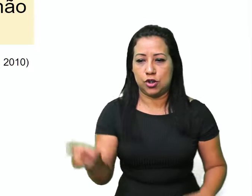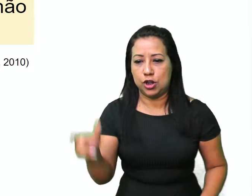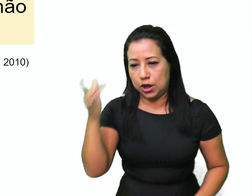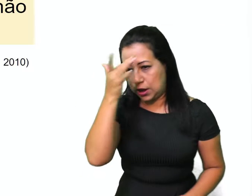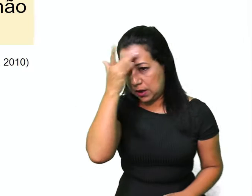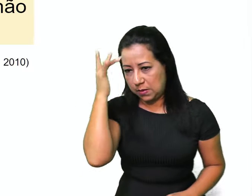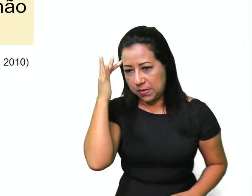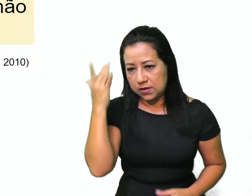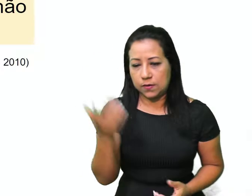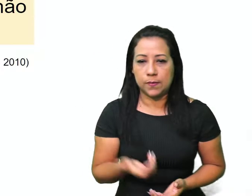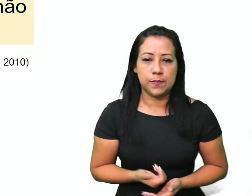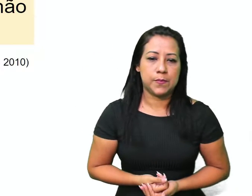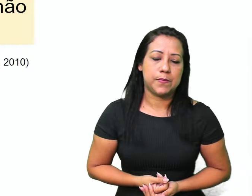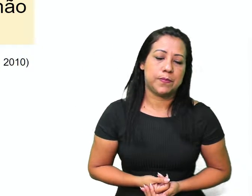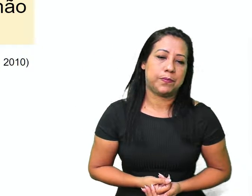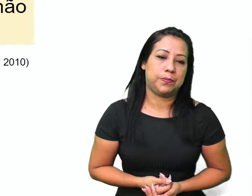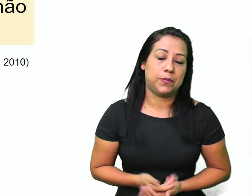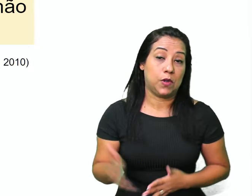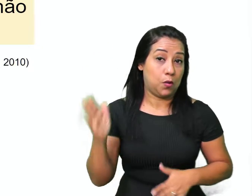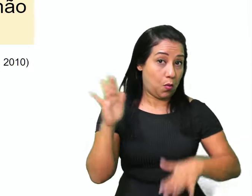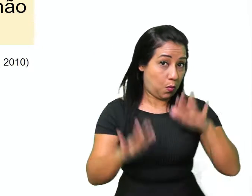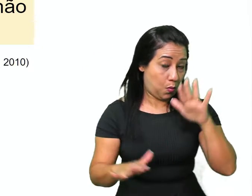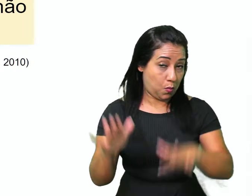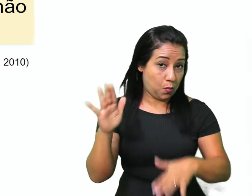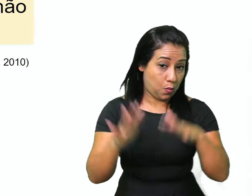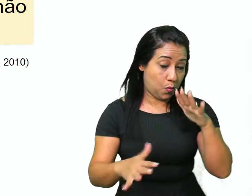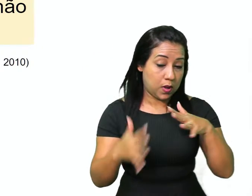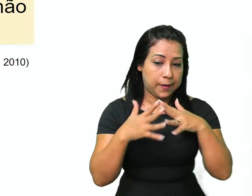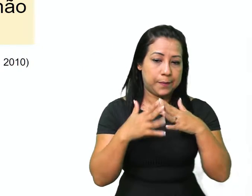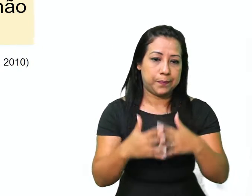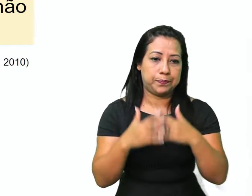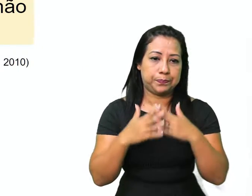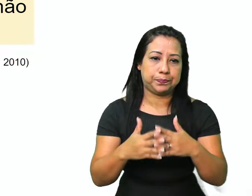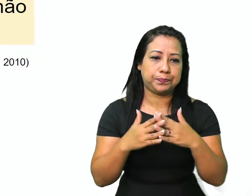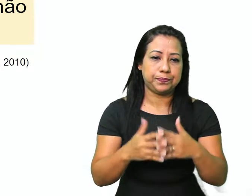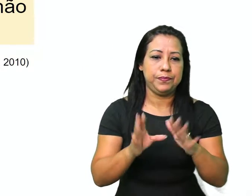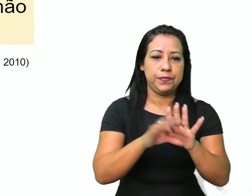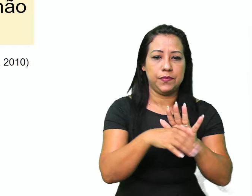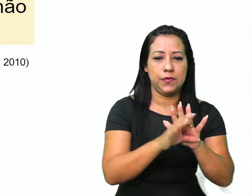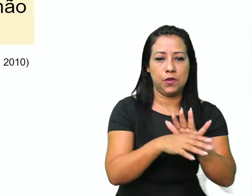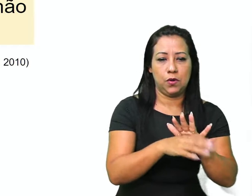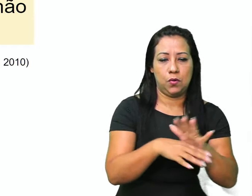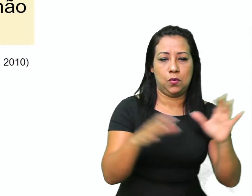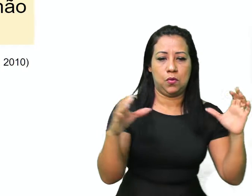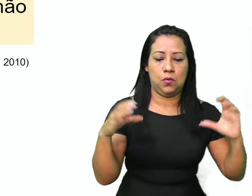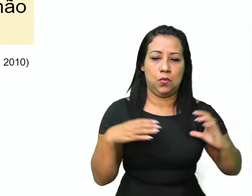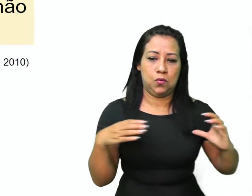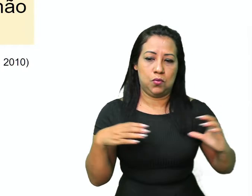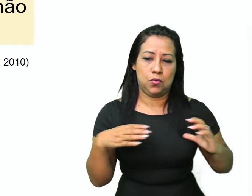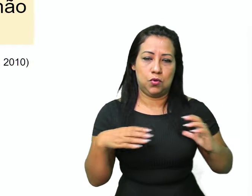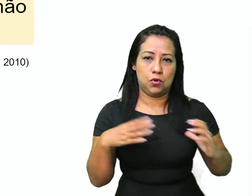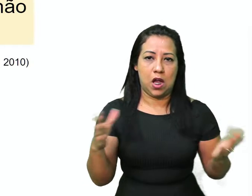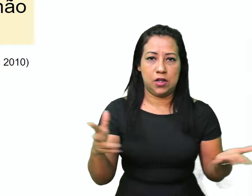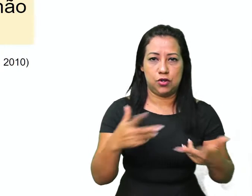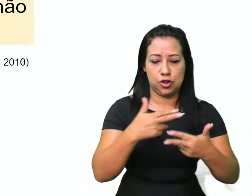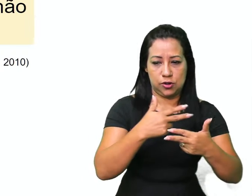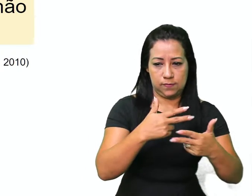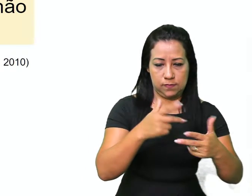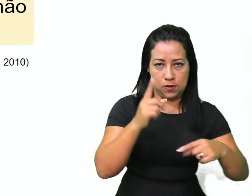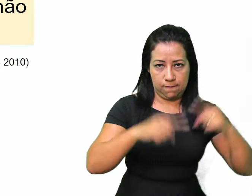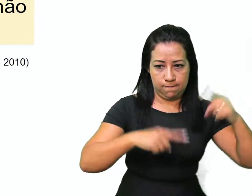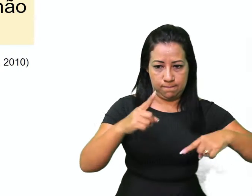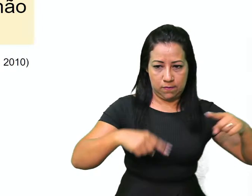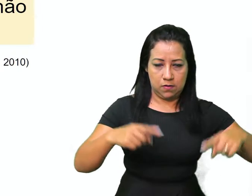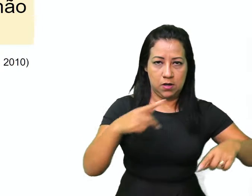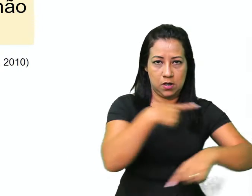que é cidade e cidadania, tá? O conceito de cidade, ó, varia de país para país, portanto, sem estresse isso daí, tá?